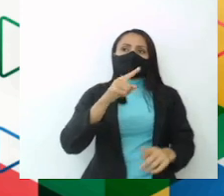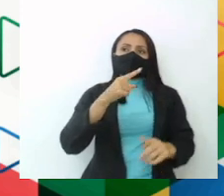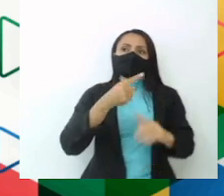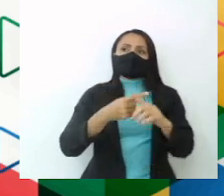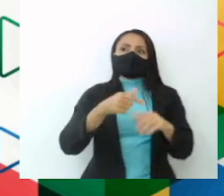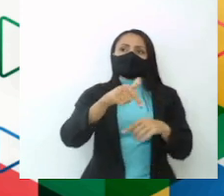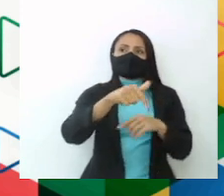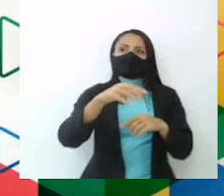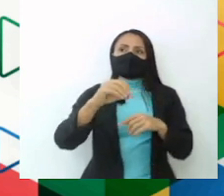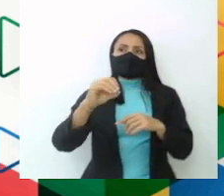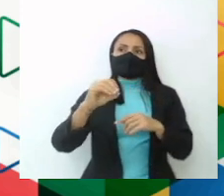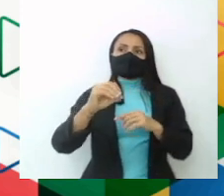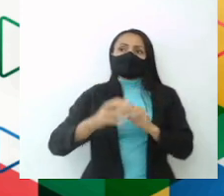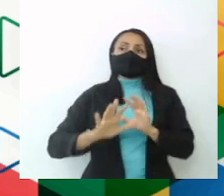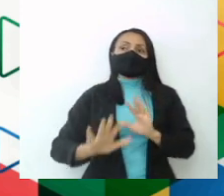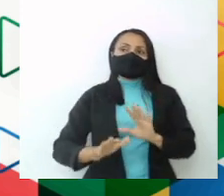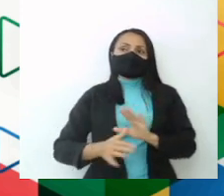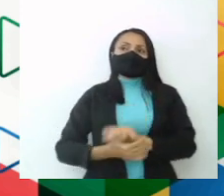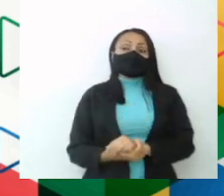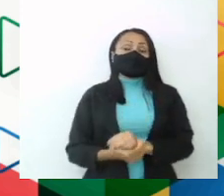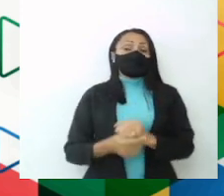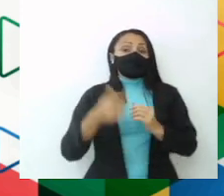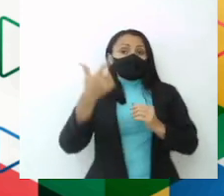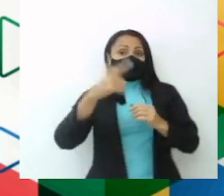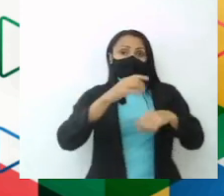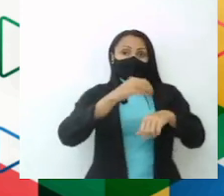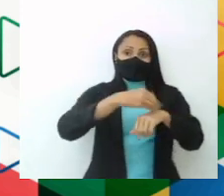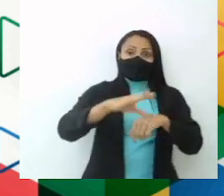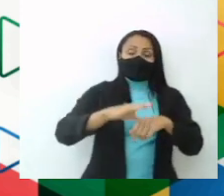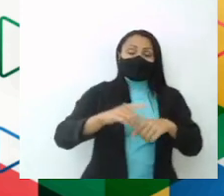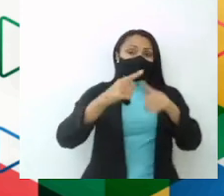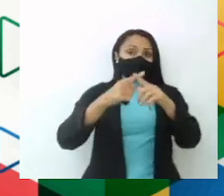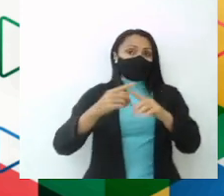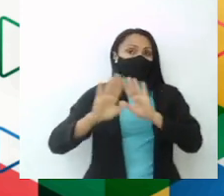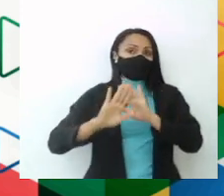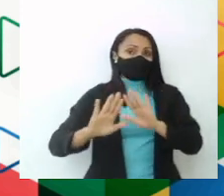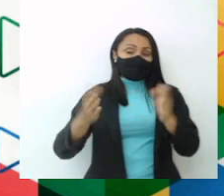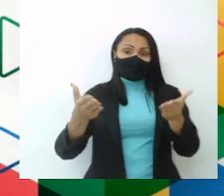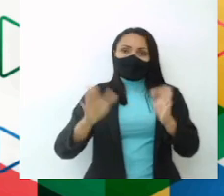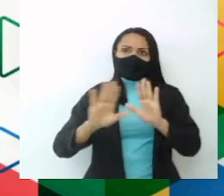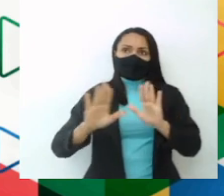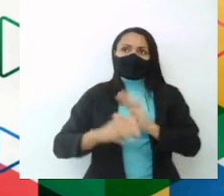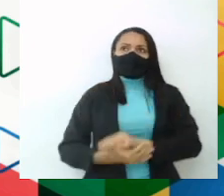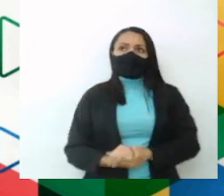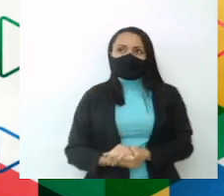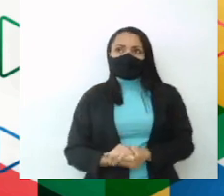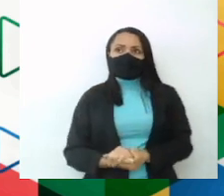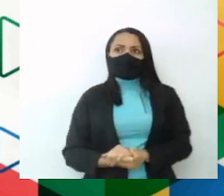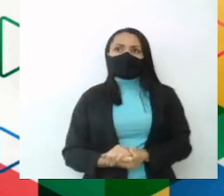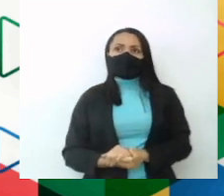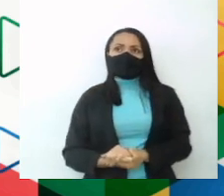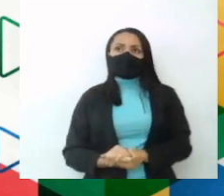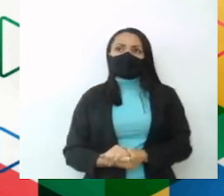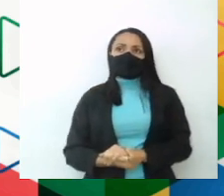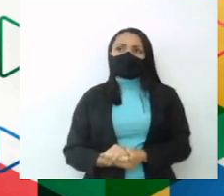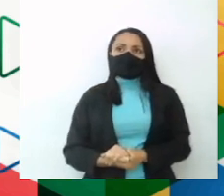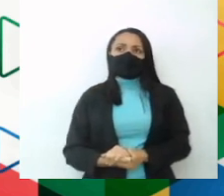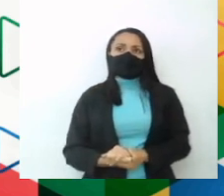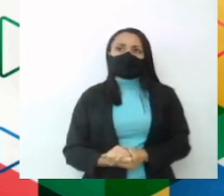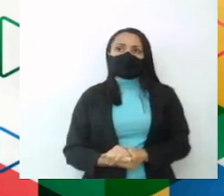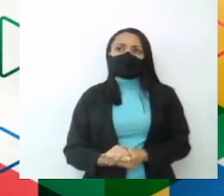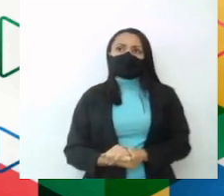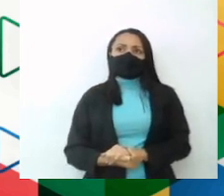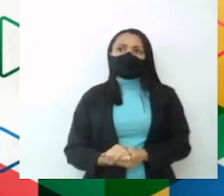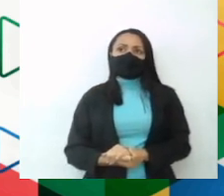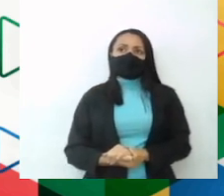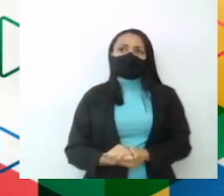700. Outro truque é não multiplicar agora 500 vezes, ou melhor, 700 vezes 5. Já já você vai